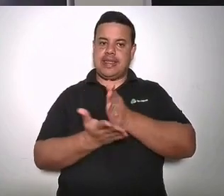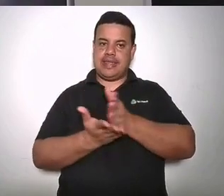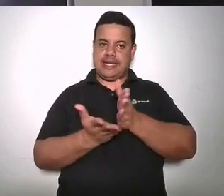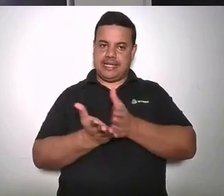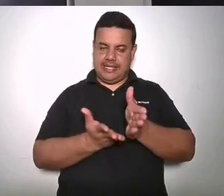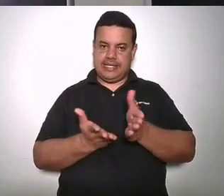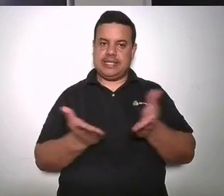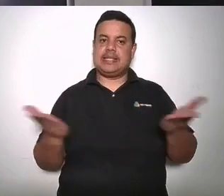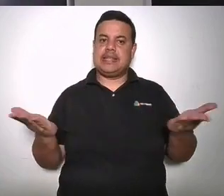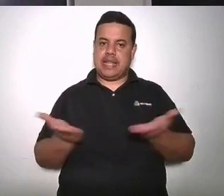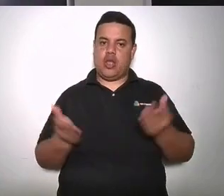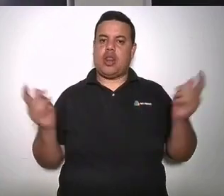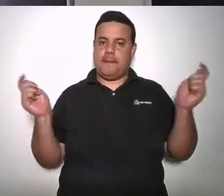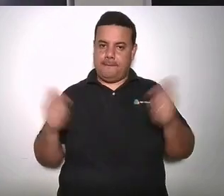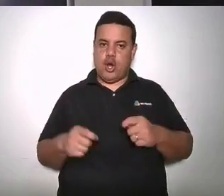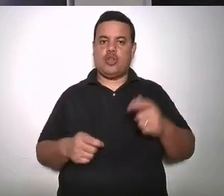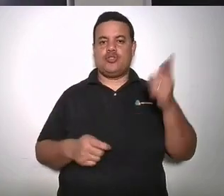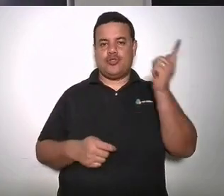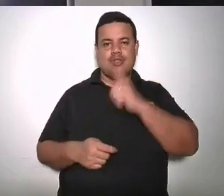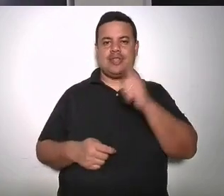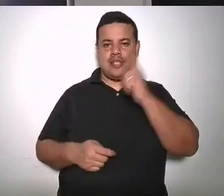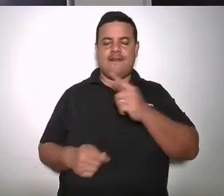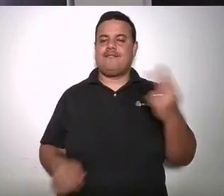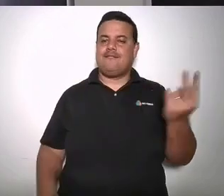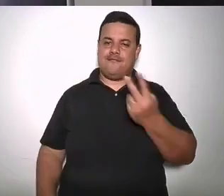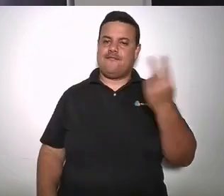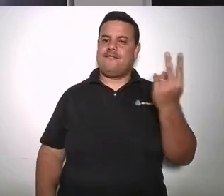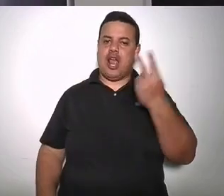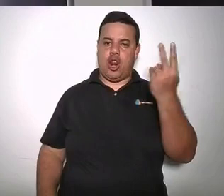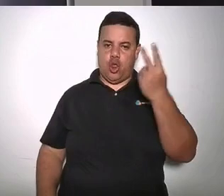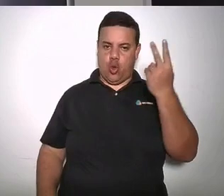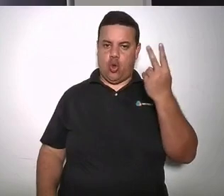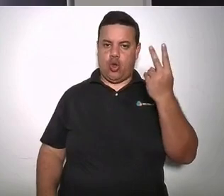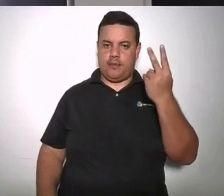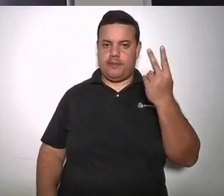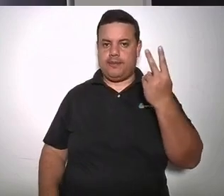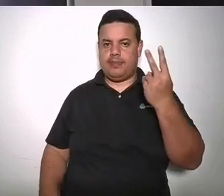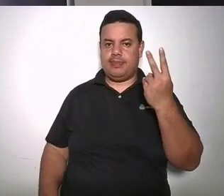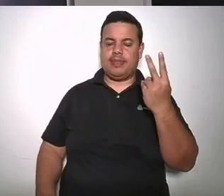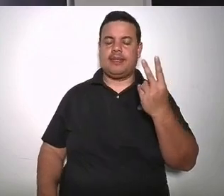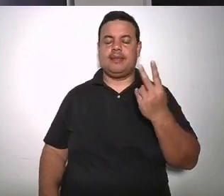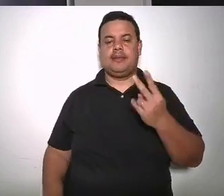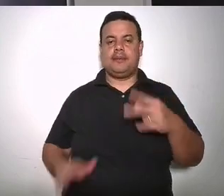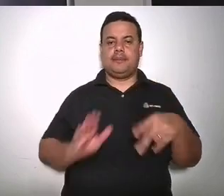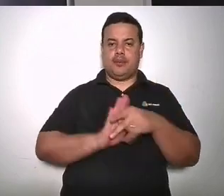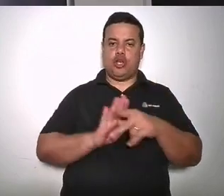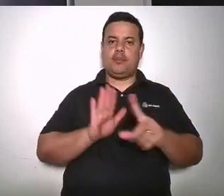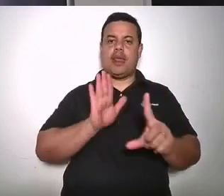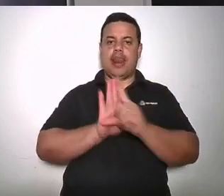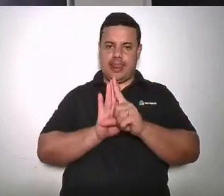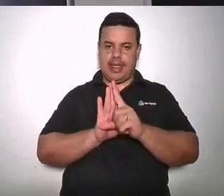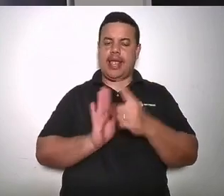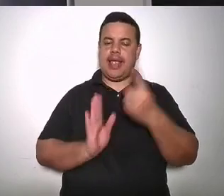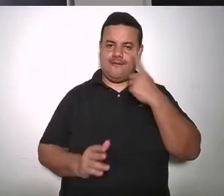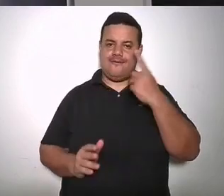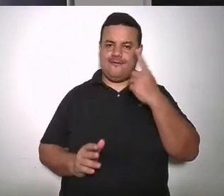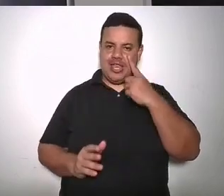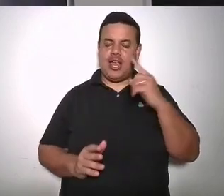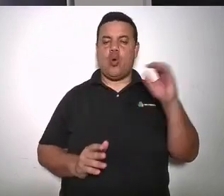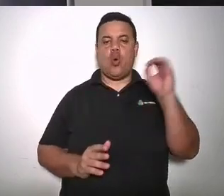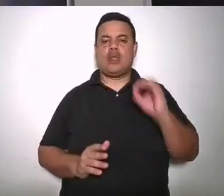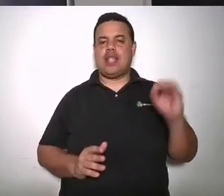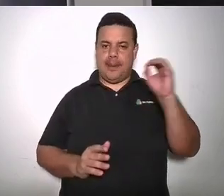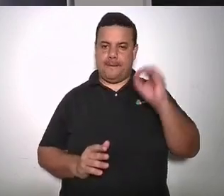eu posso preencher os valores para a Lei de Orçamento. Então está ali a Lei de Orçamento também,